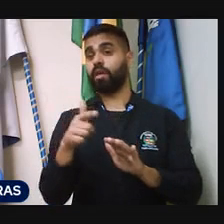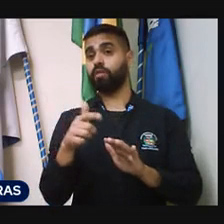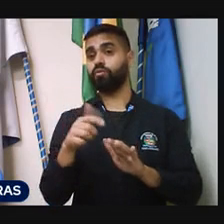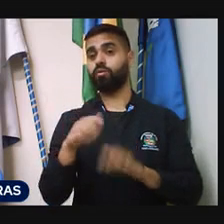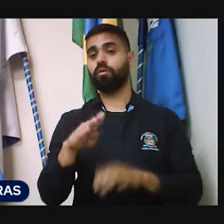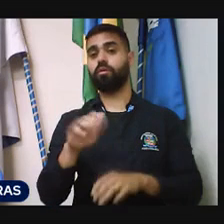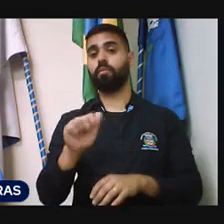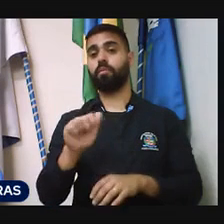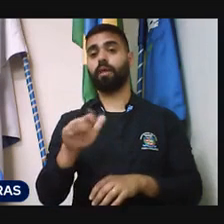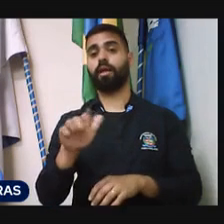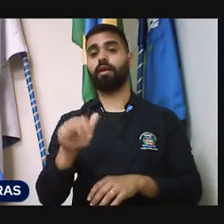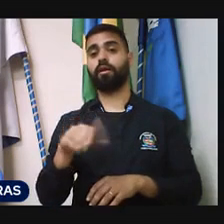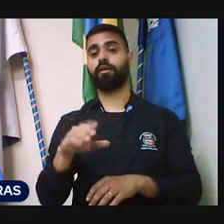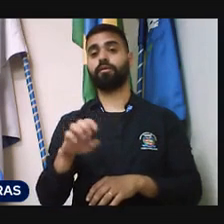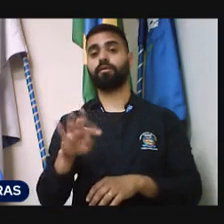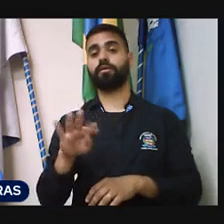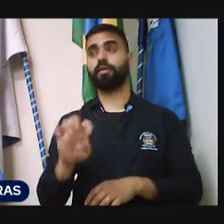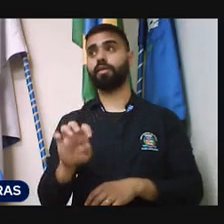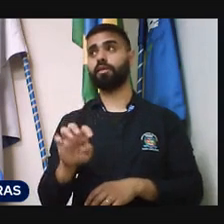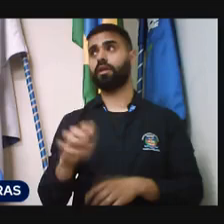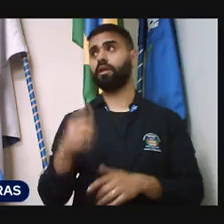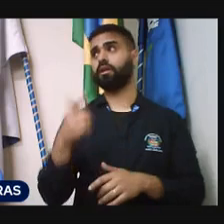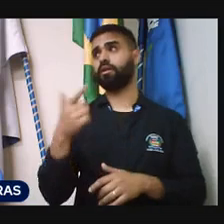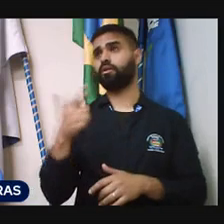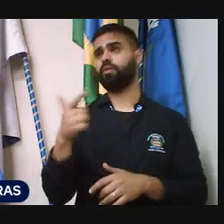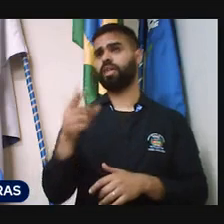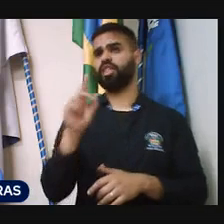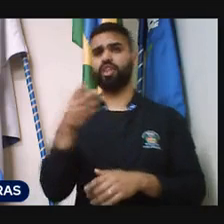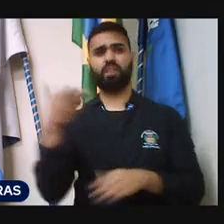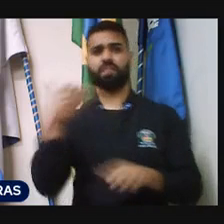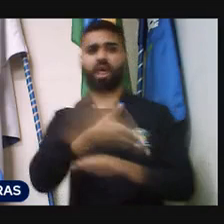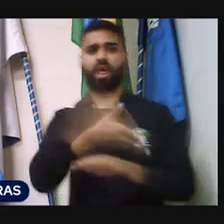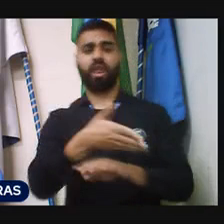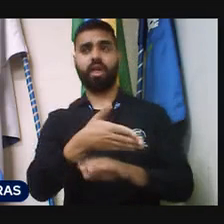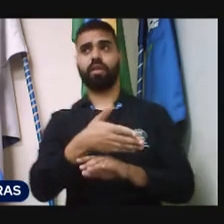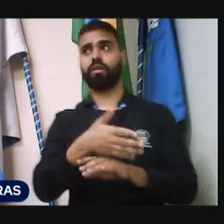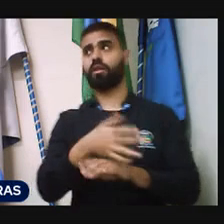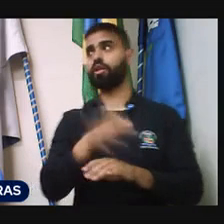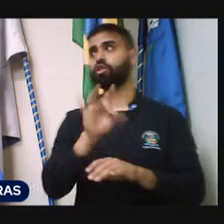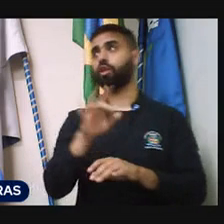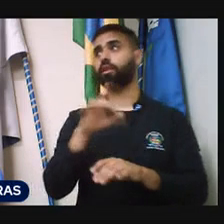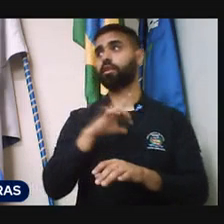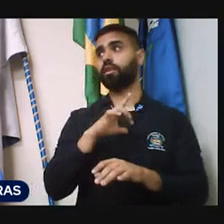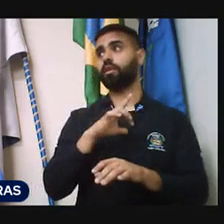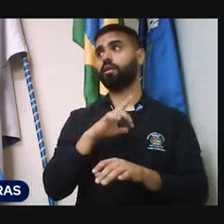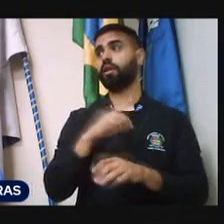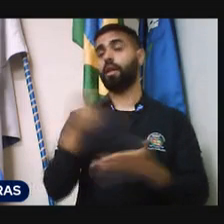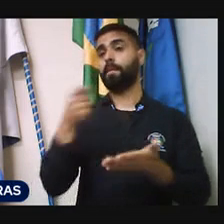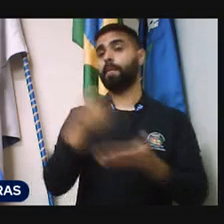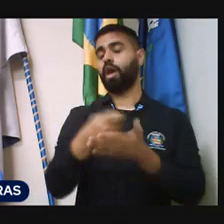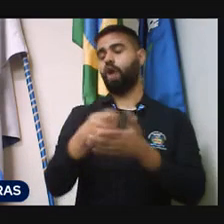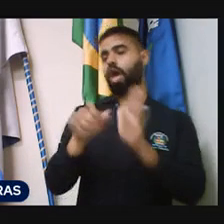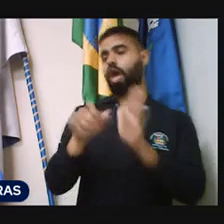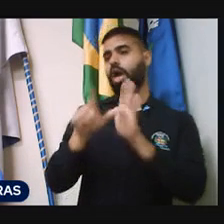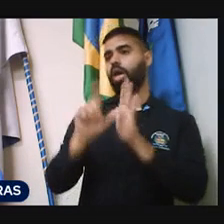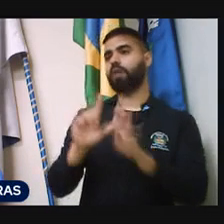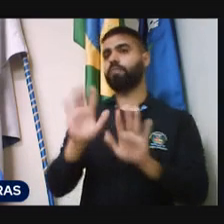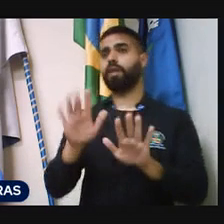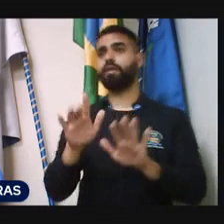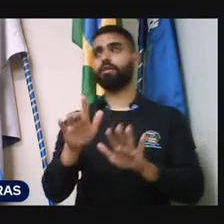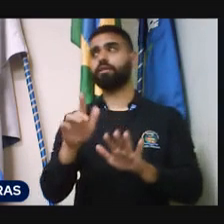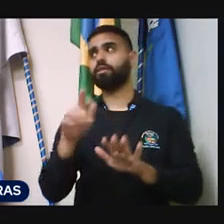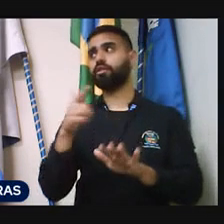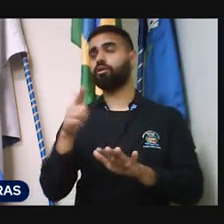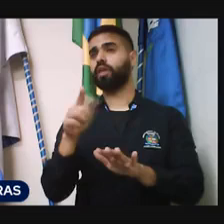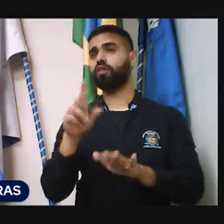porque ela não tem esse recurso alocado de para vocês direto recebendo devolução antecipada mas não